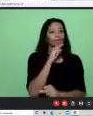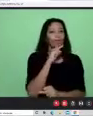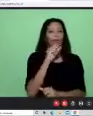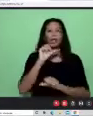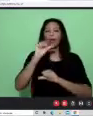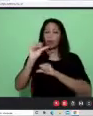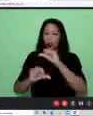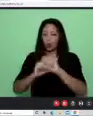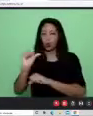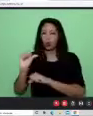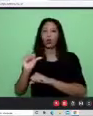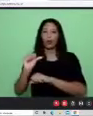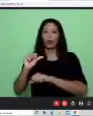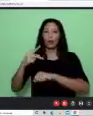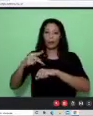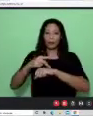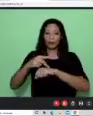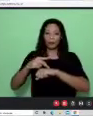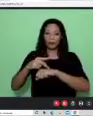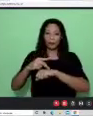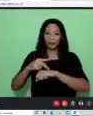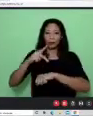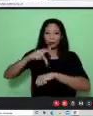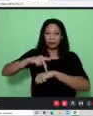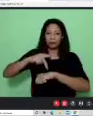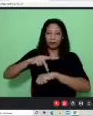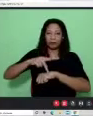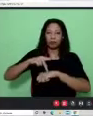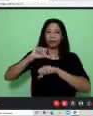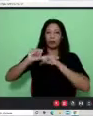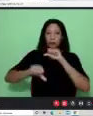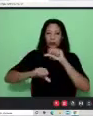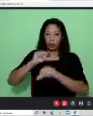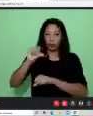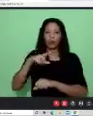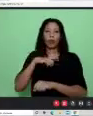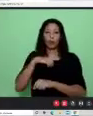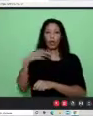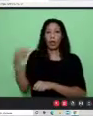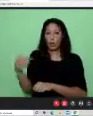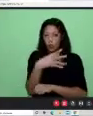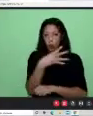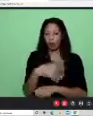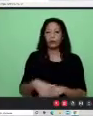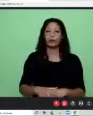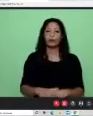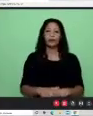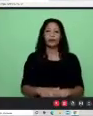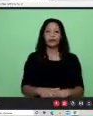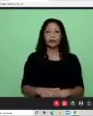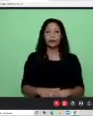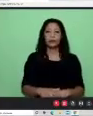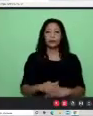pavimentos, inclusive o vereador Binho tirou até uma foto essa semana, numa das ruas, com um novo modelo de pavimento, não foi, Binho? E que aí